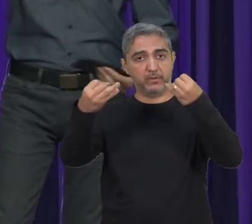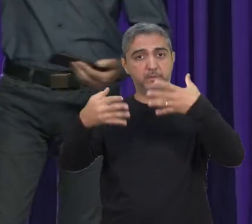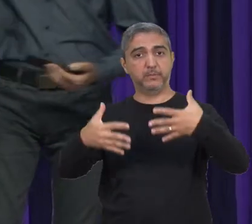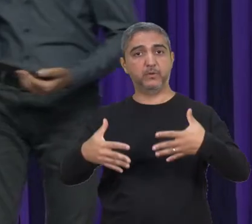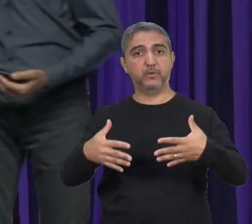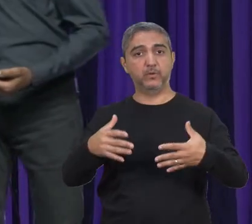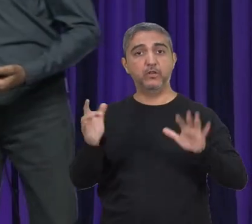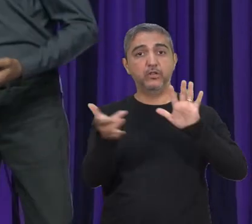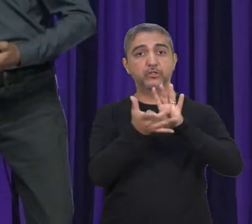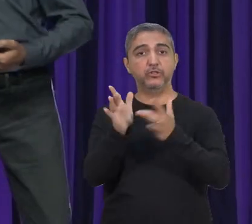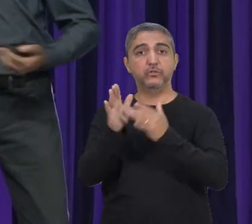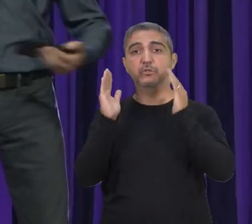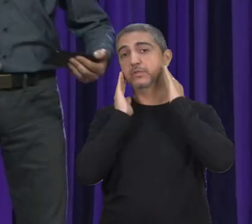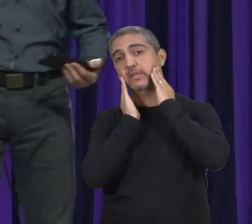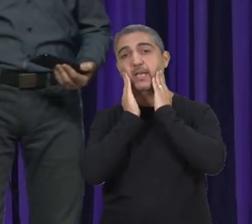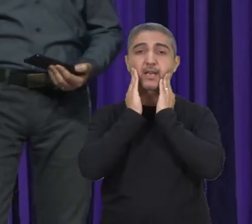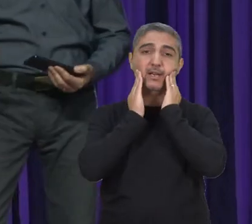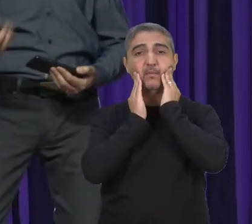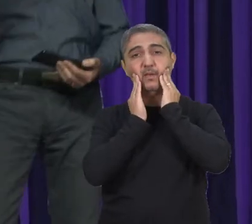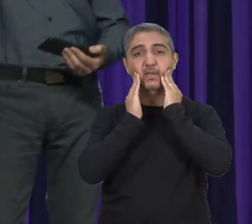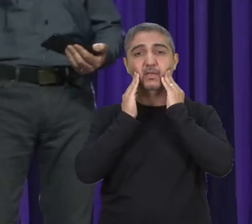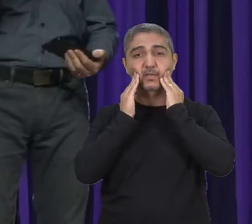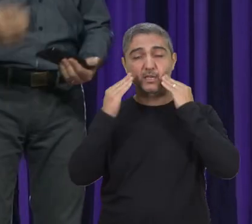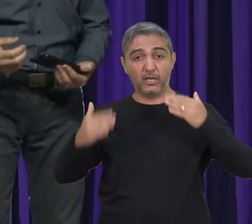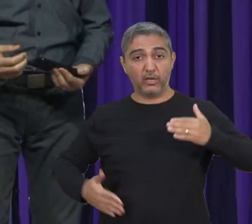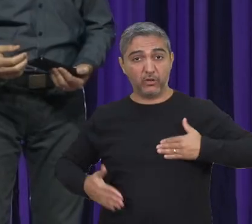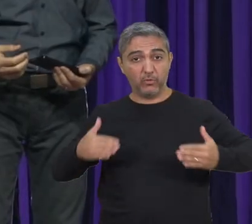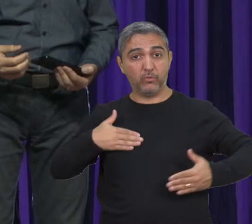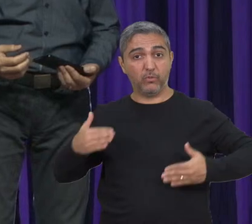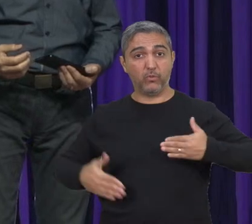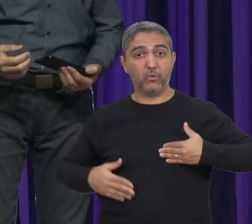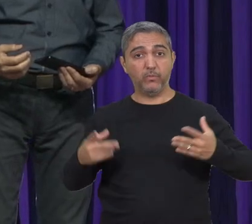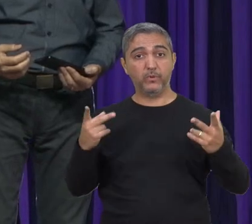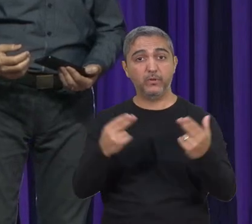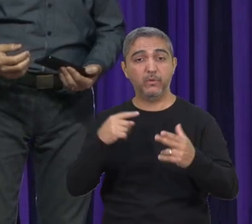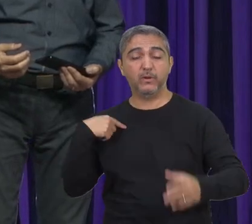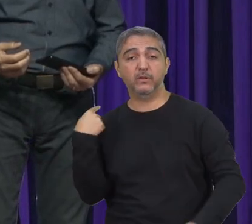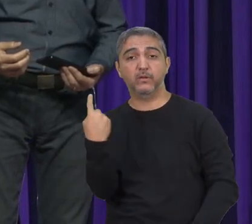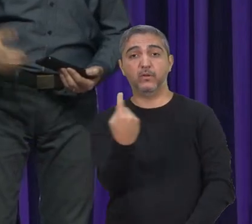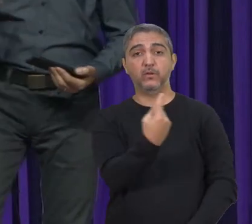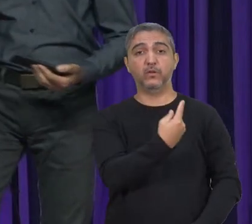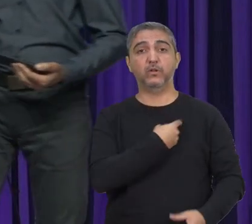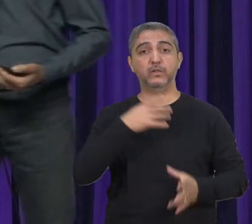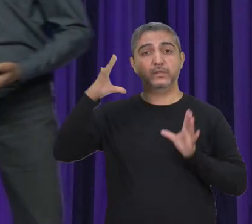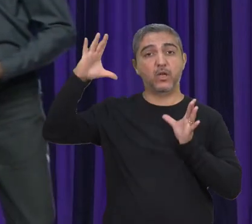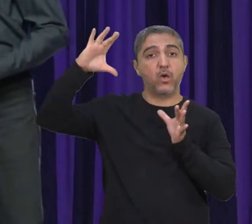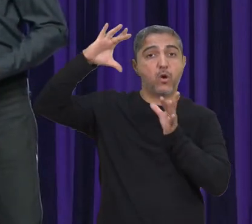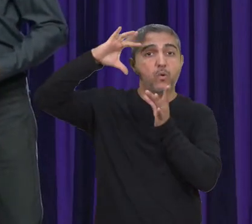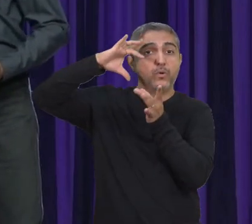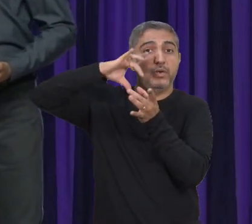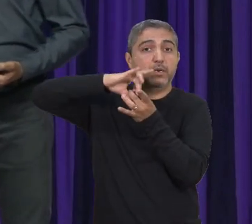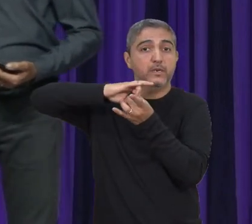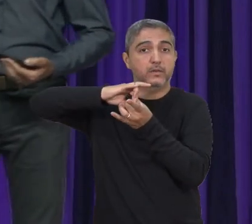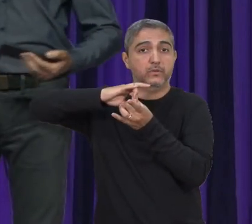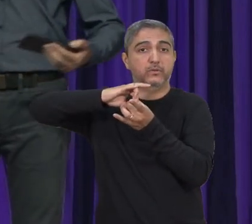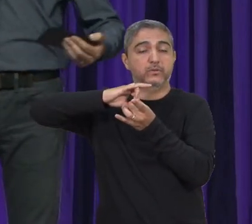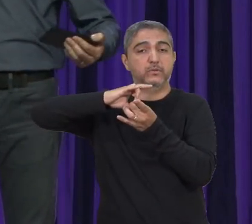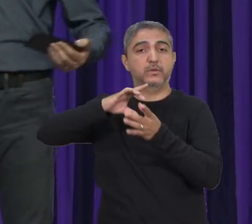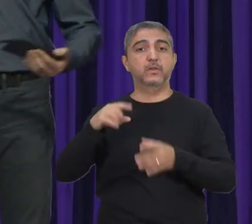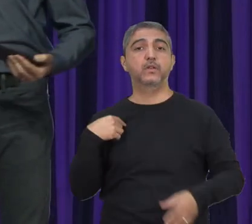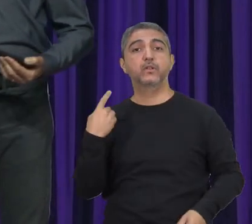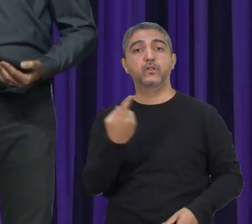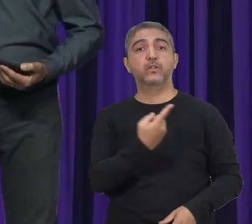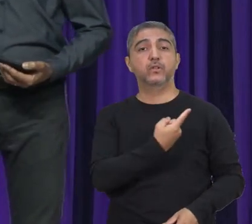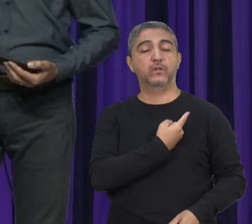corpo somos nós, unidos uns aos outros e na cabeça. Ou quando Pedro diz que nós